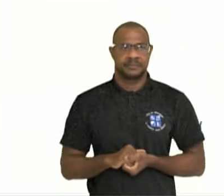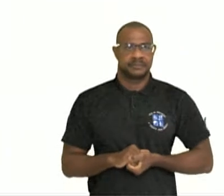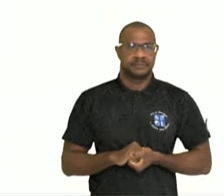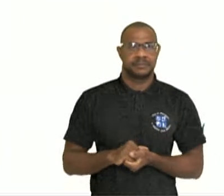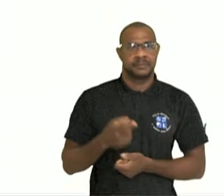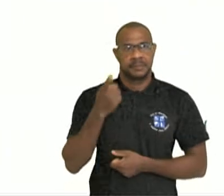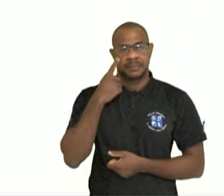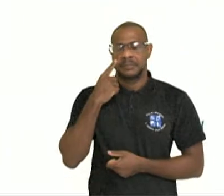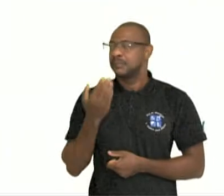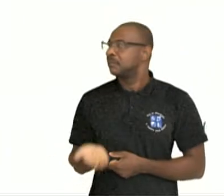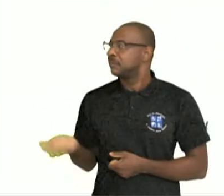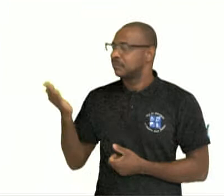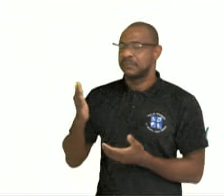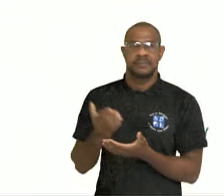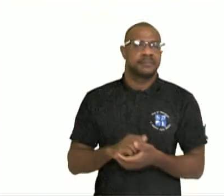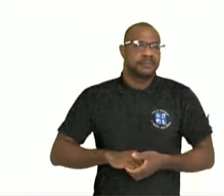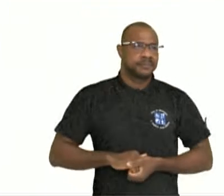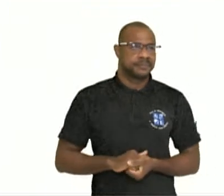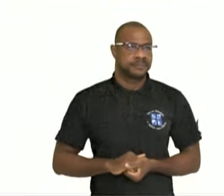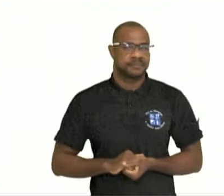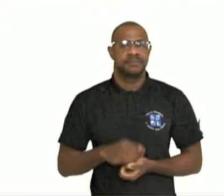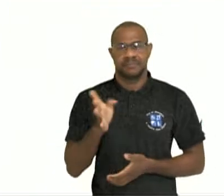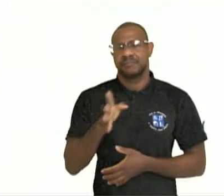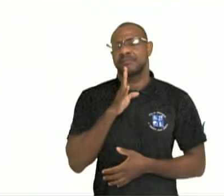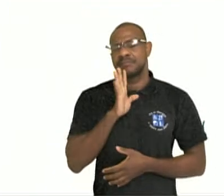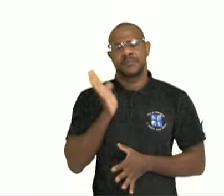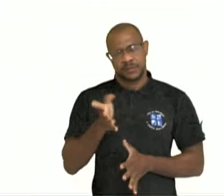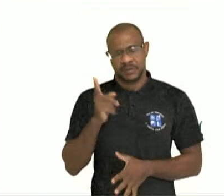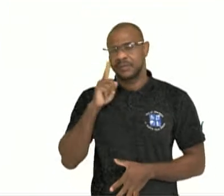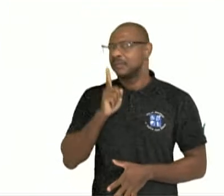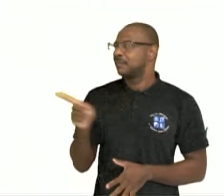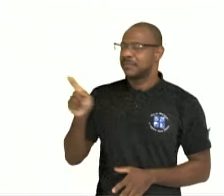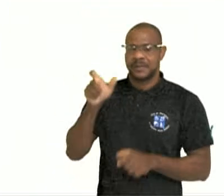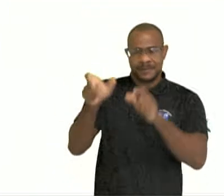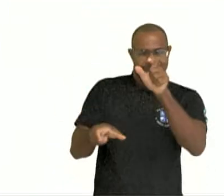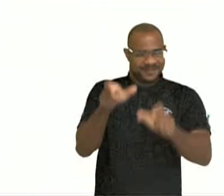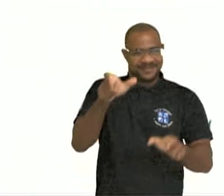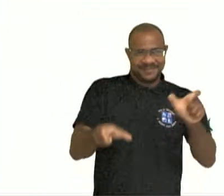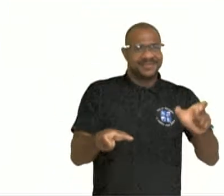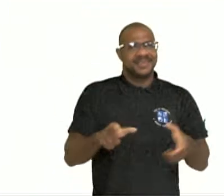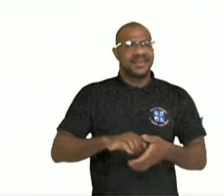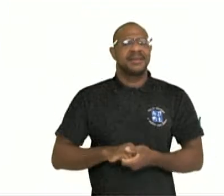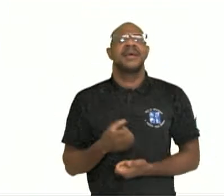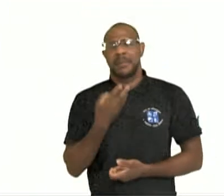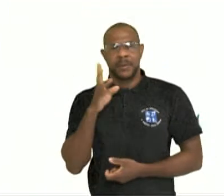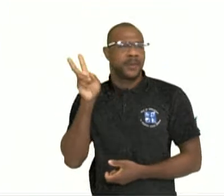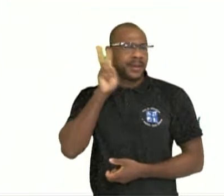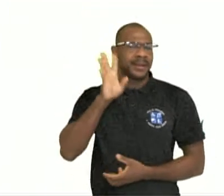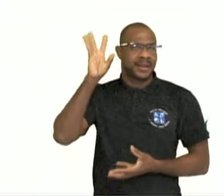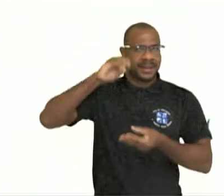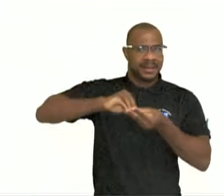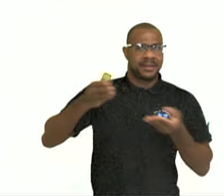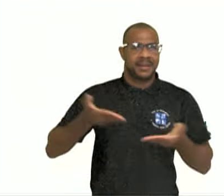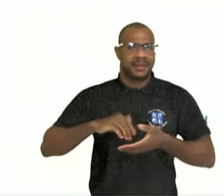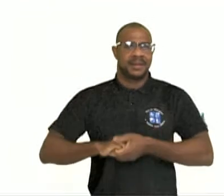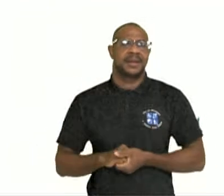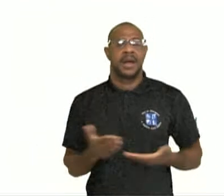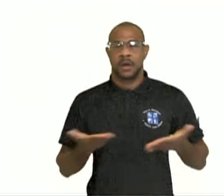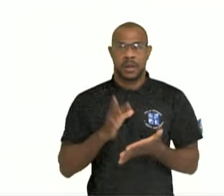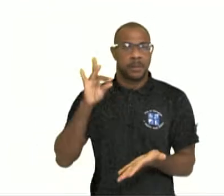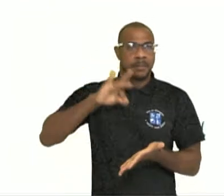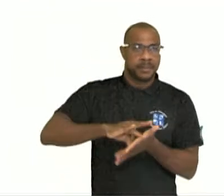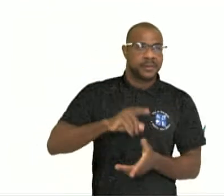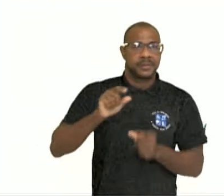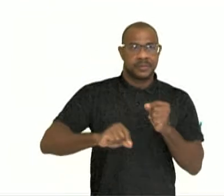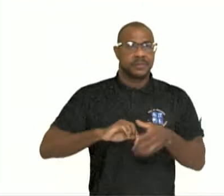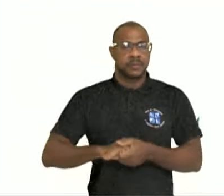Vamos a conhecer alguns? Eu sei que vocês já devem conhecer os personagens, mas é sempre bom relembrar, né? Agora, na versão original, o